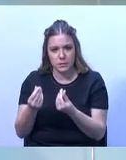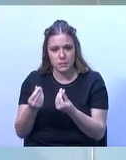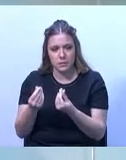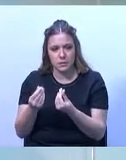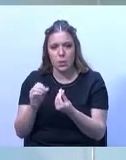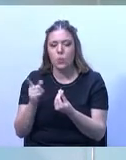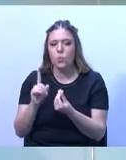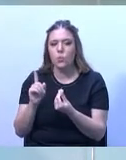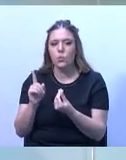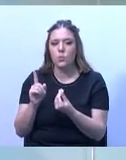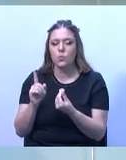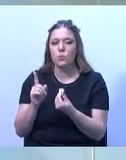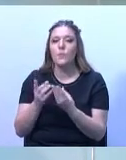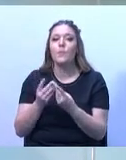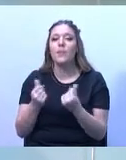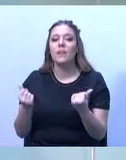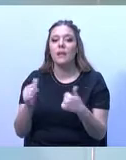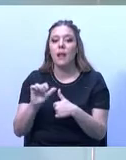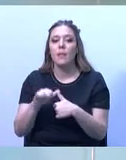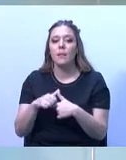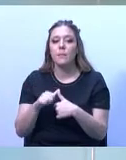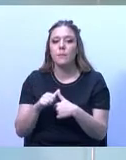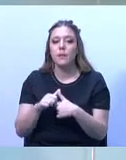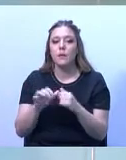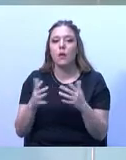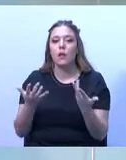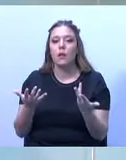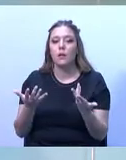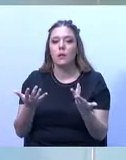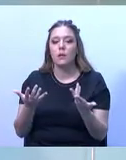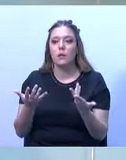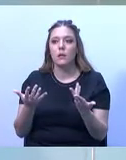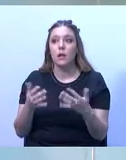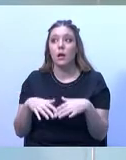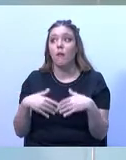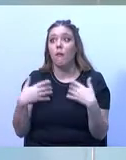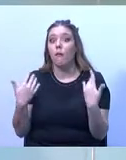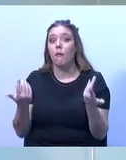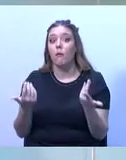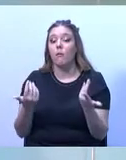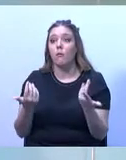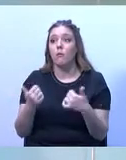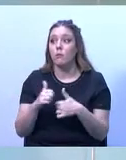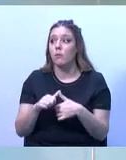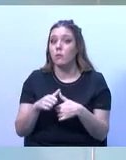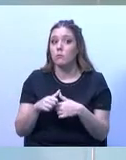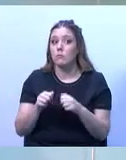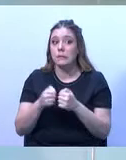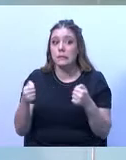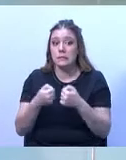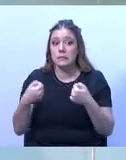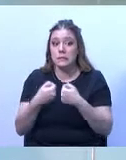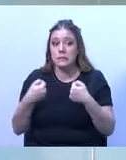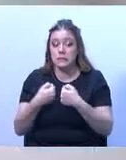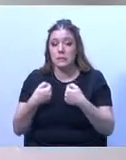Ou não? Margarida, qual é o material da meia que calça? O material da meia, ou é licra, Pois.